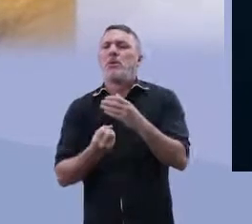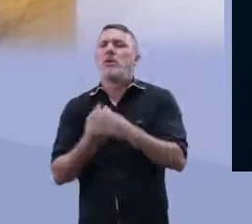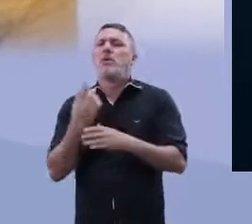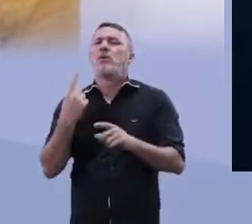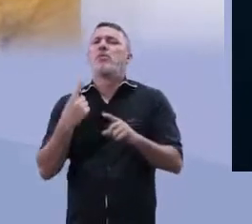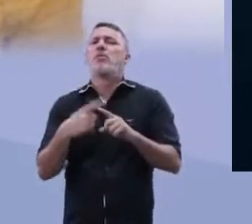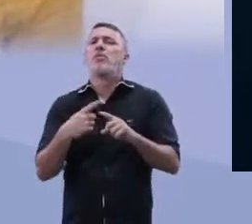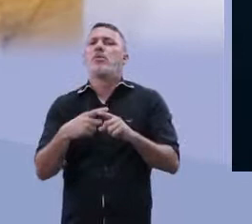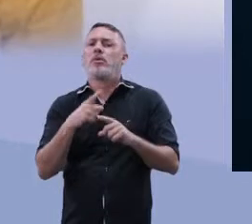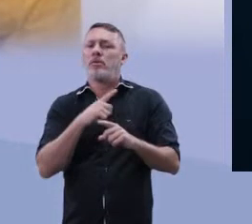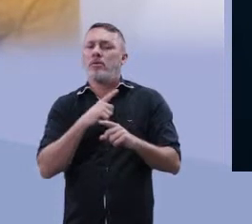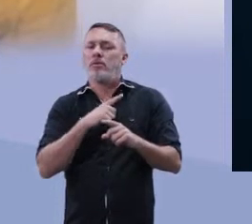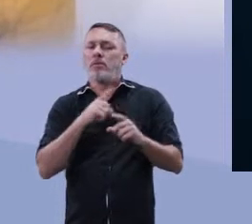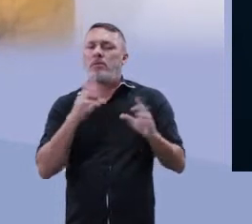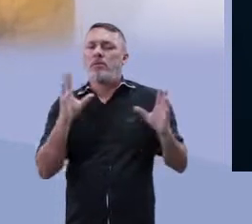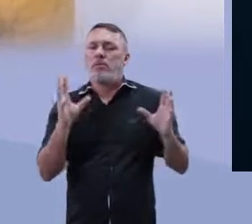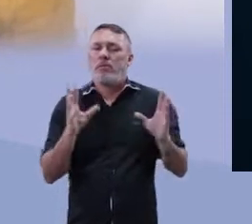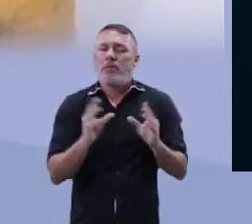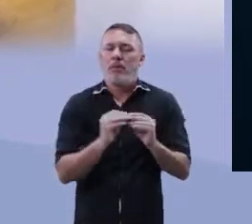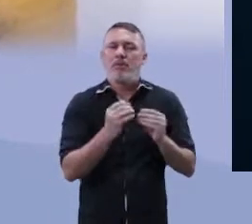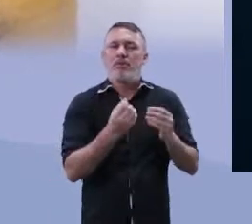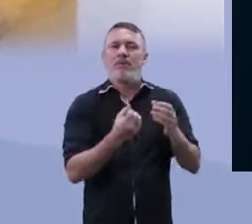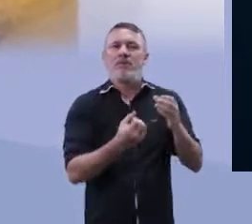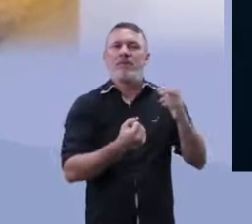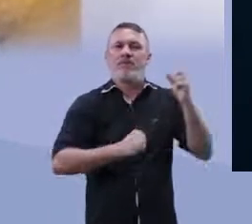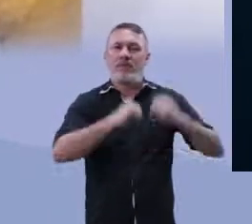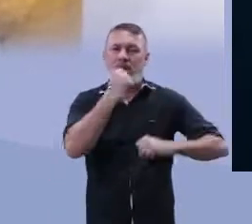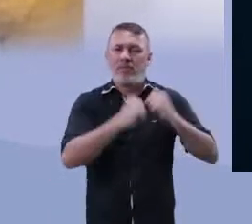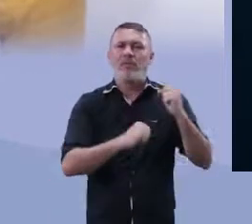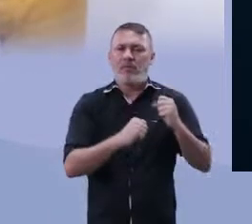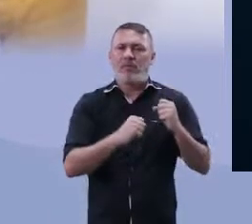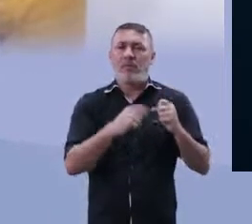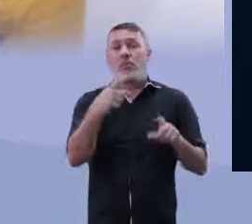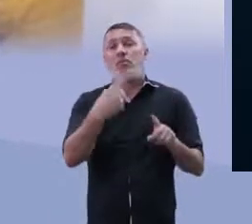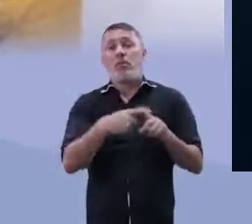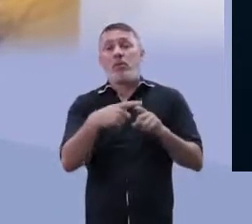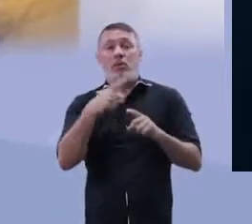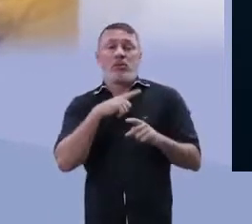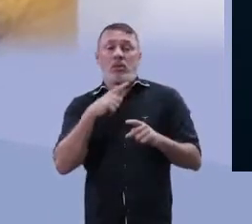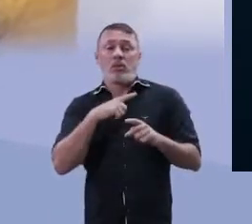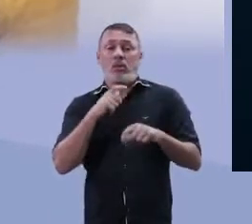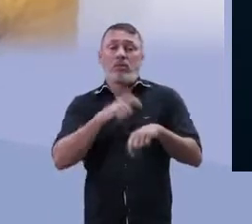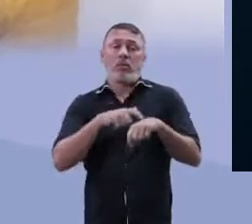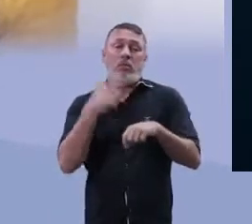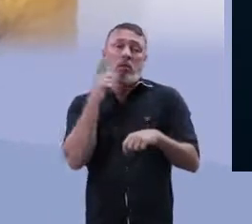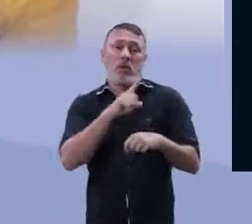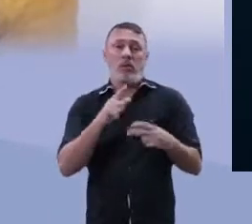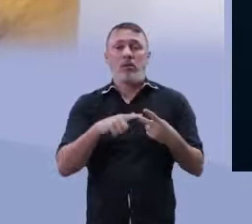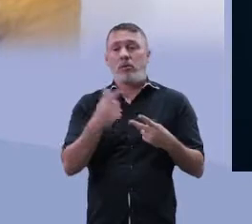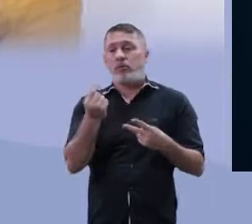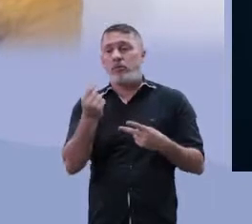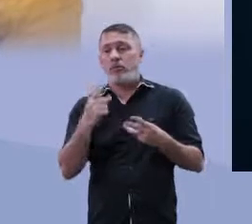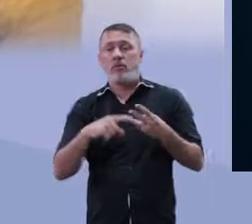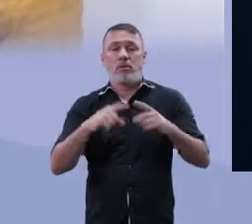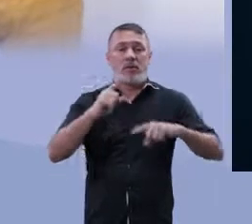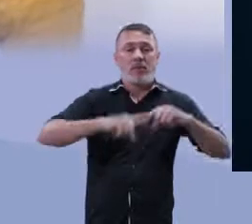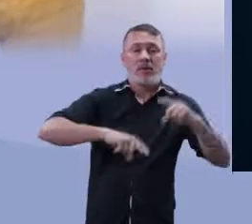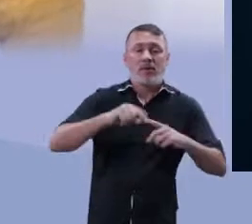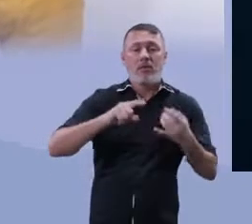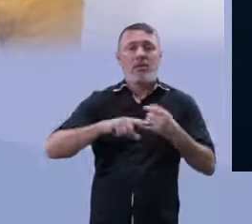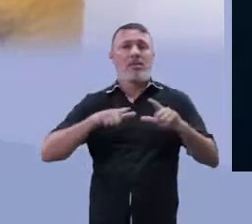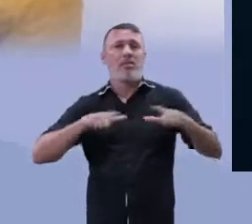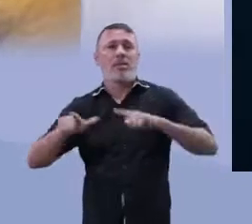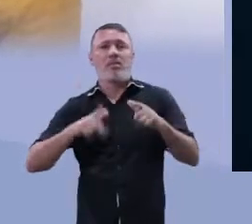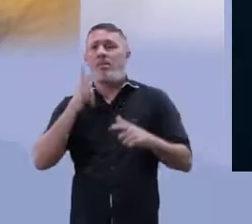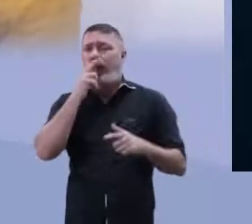a forma de como se produzir. Por quê? Querendo ou não, você vai ter investimento em tempo, capital, matéria-prima, trabalho, né, todo